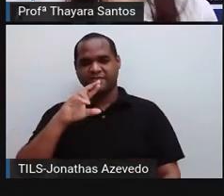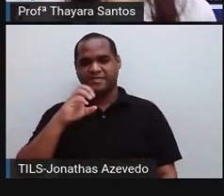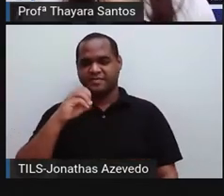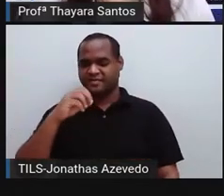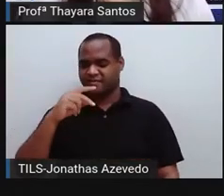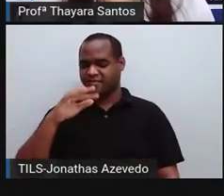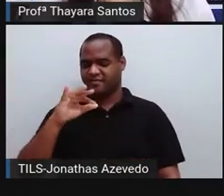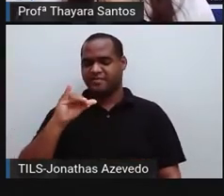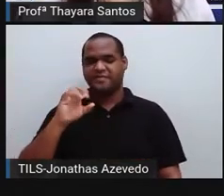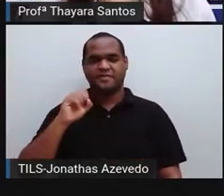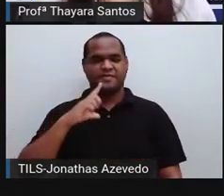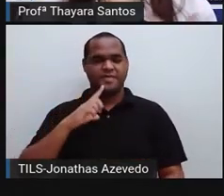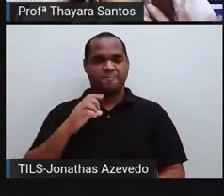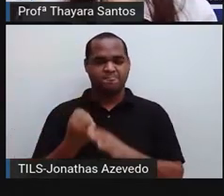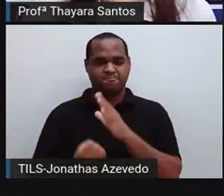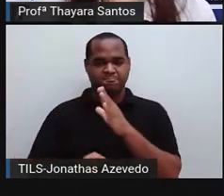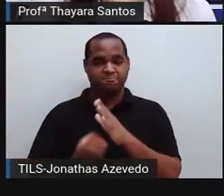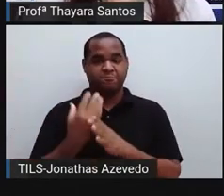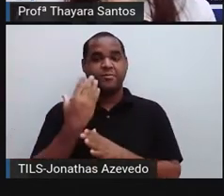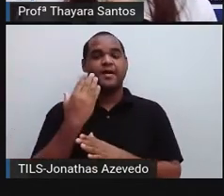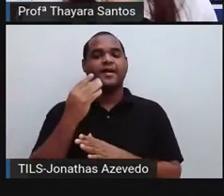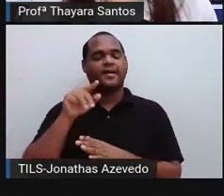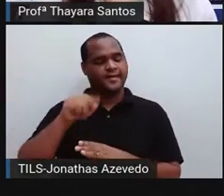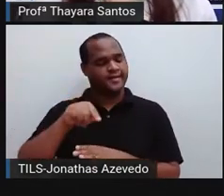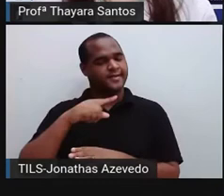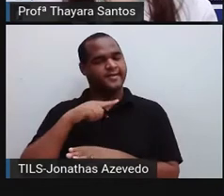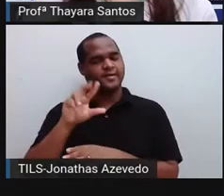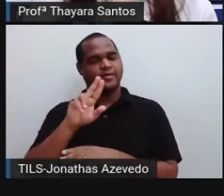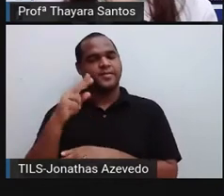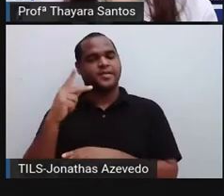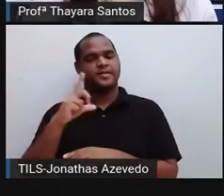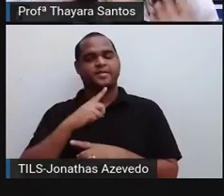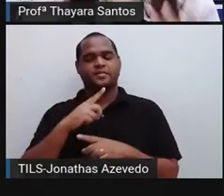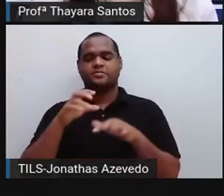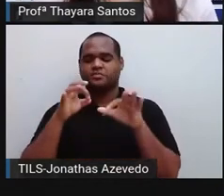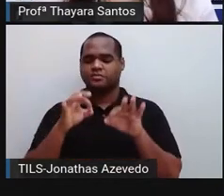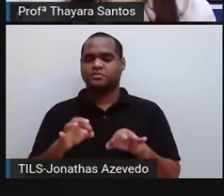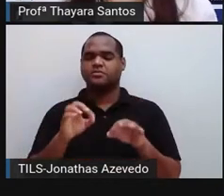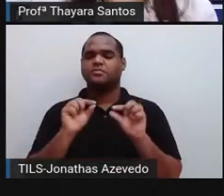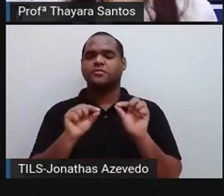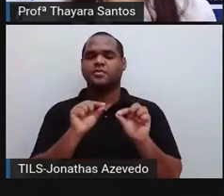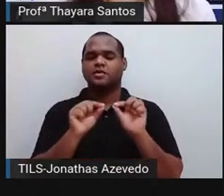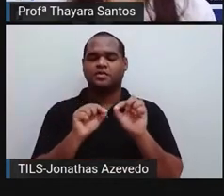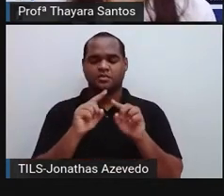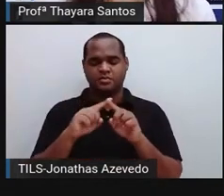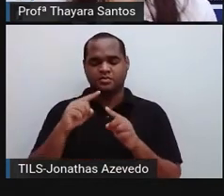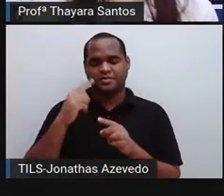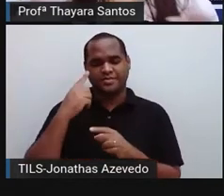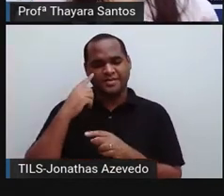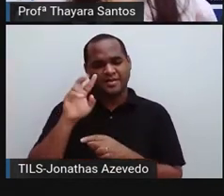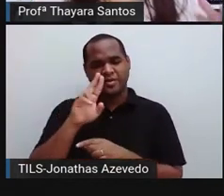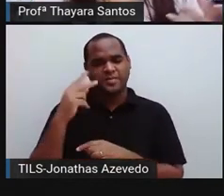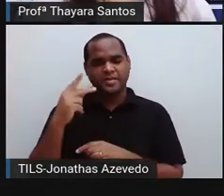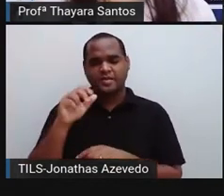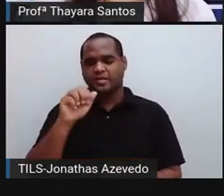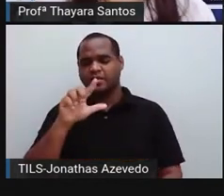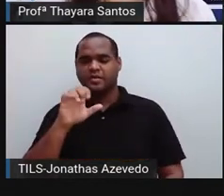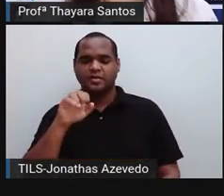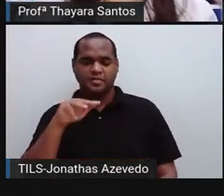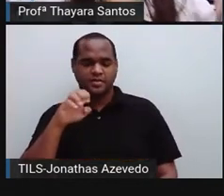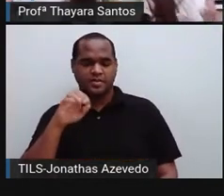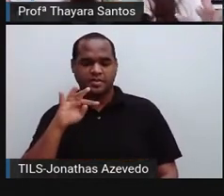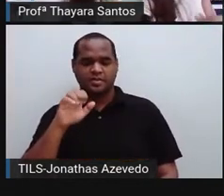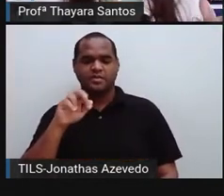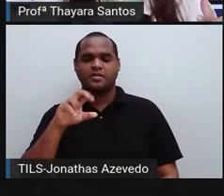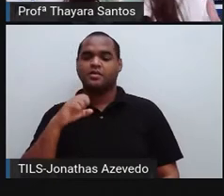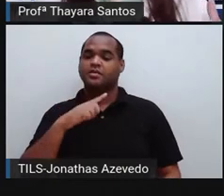são os produtores. E eles recebem esse nome justamente porque eles são a base da cadeia alimentar. São eles que mantêm todos